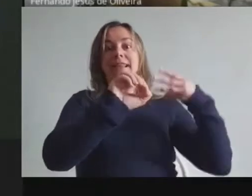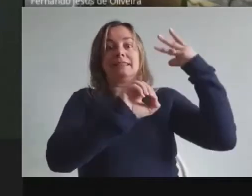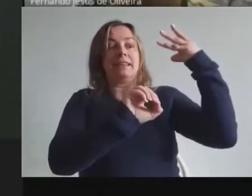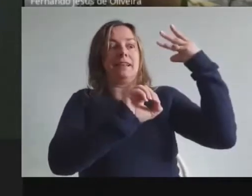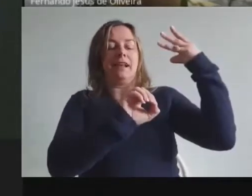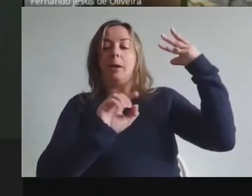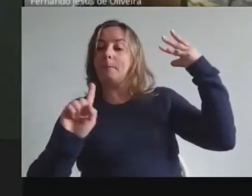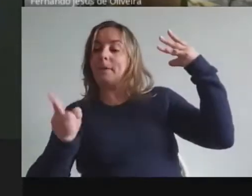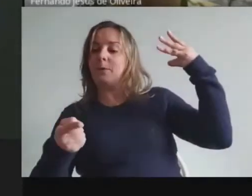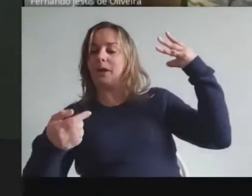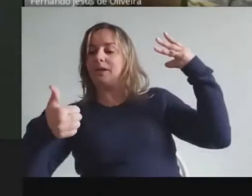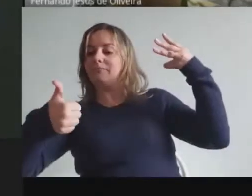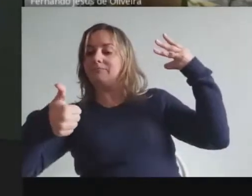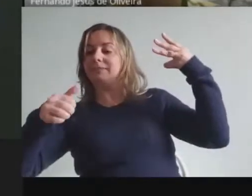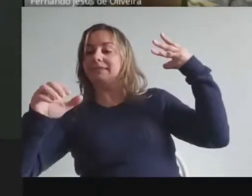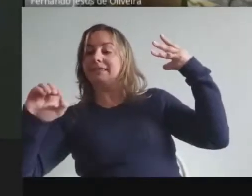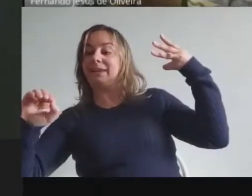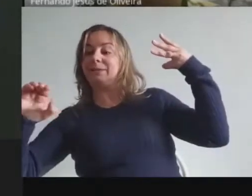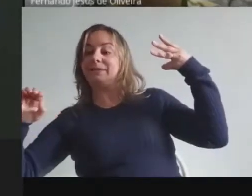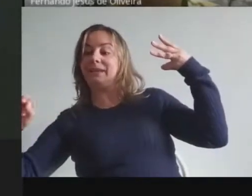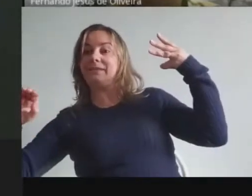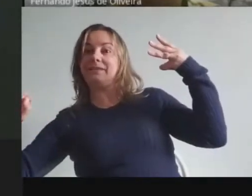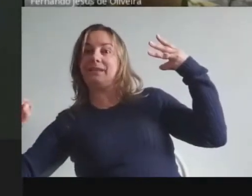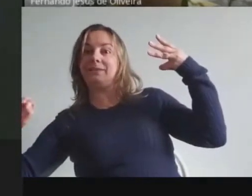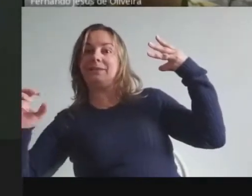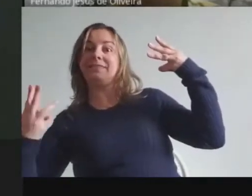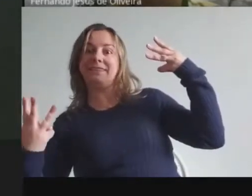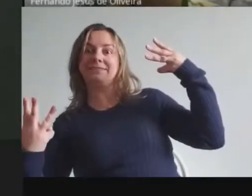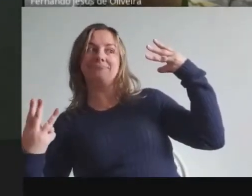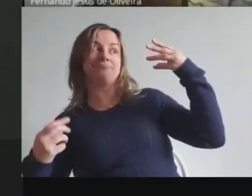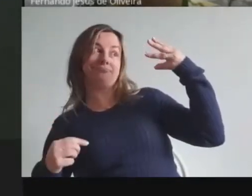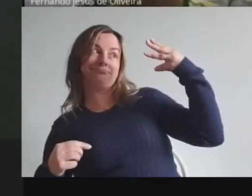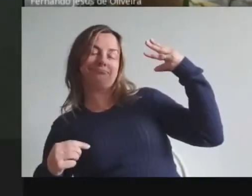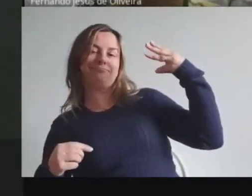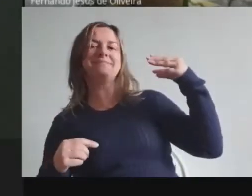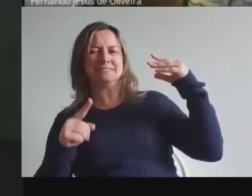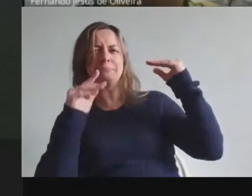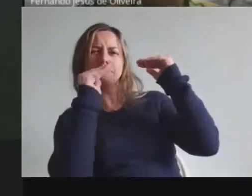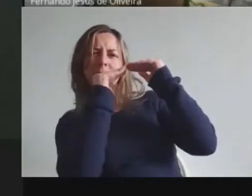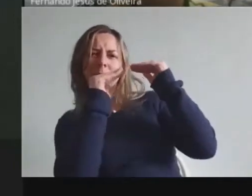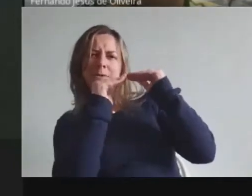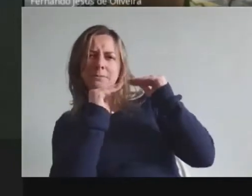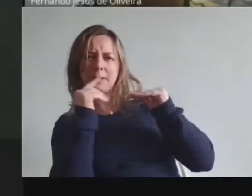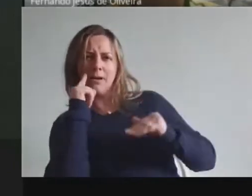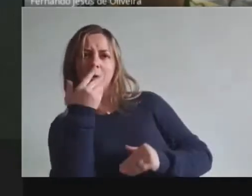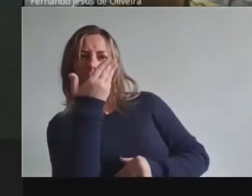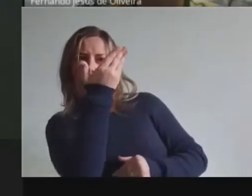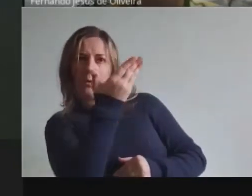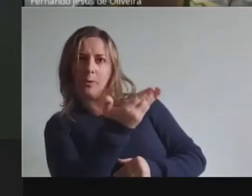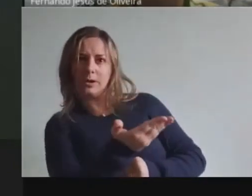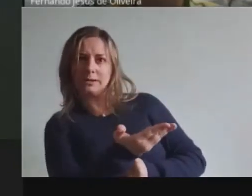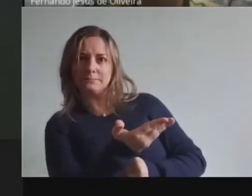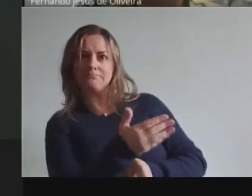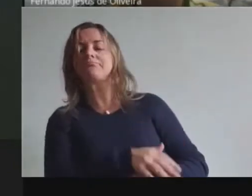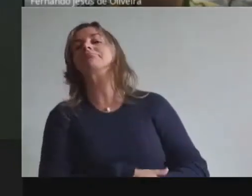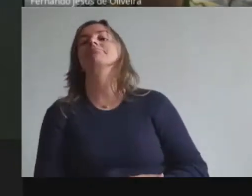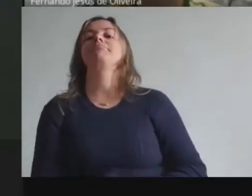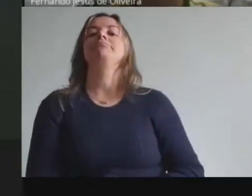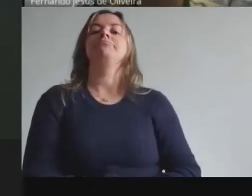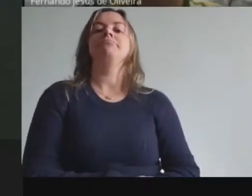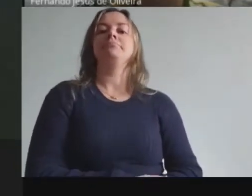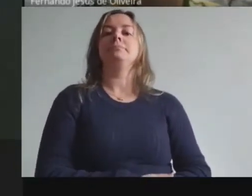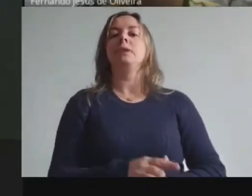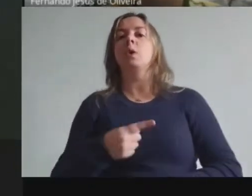milhão. 10 elevado à nona, 9 zeros, 1 bilhão, né? É só para vocês terem uma ideia, o nosso